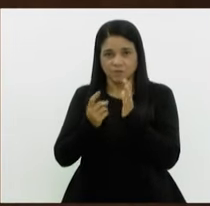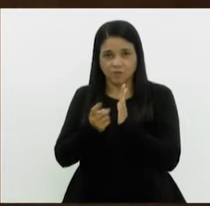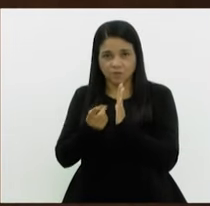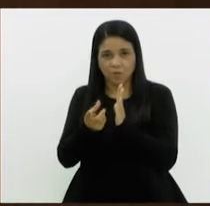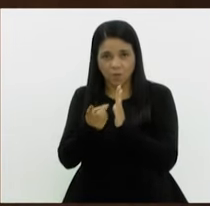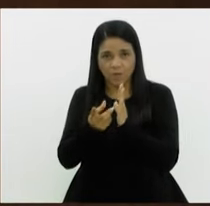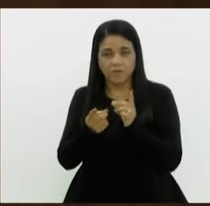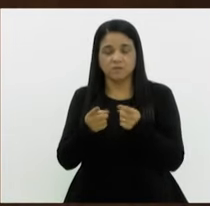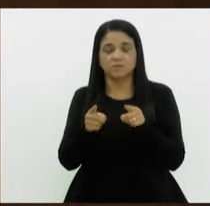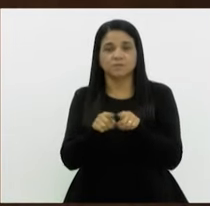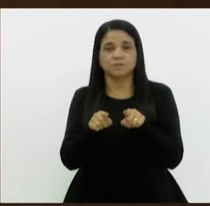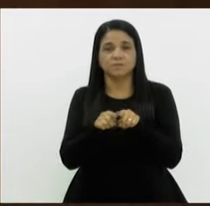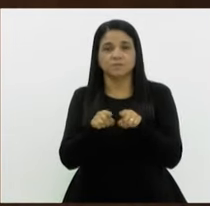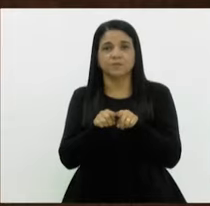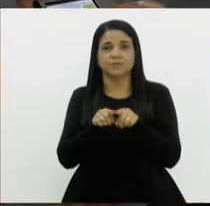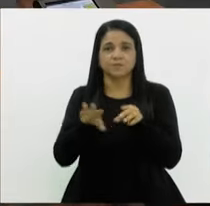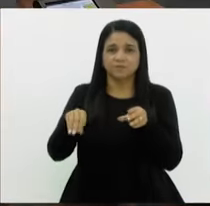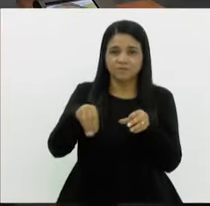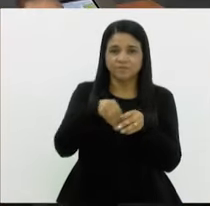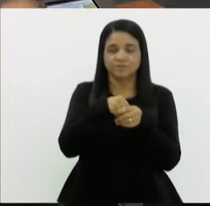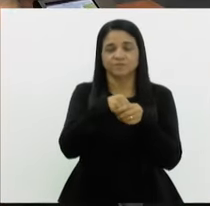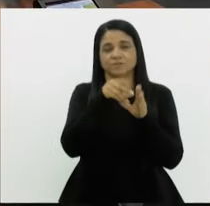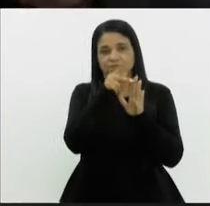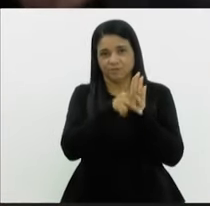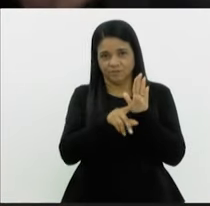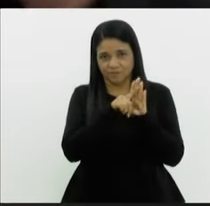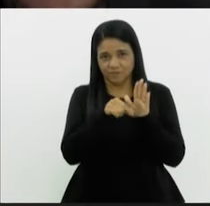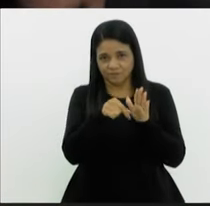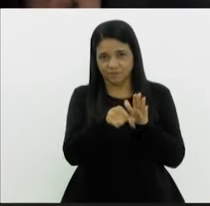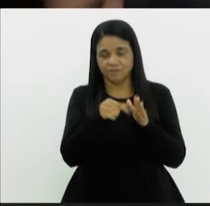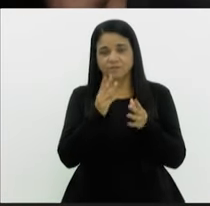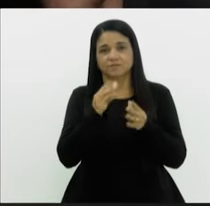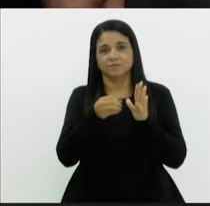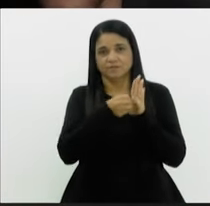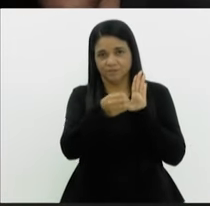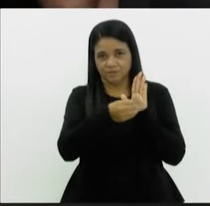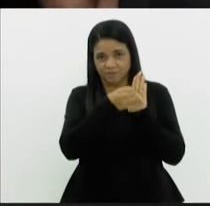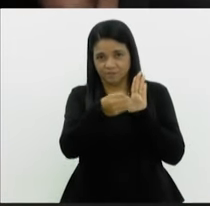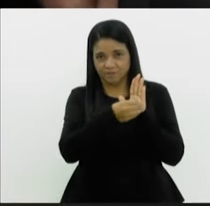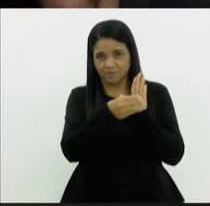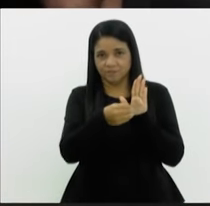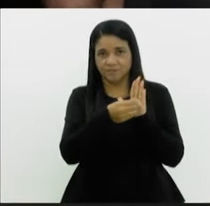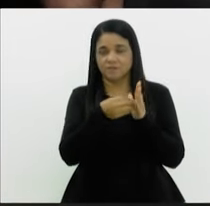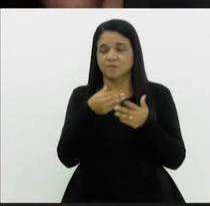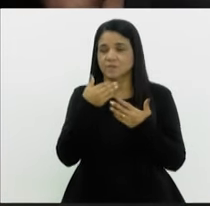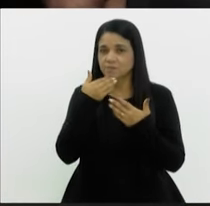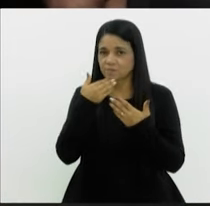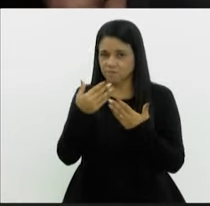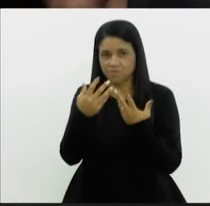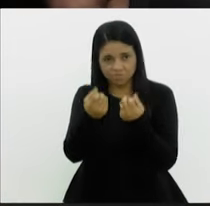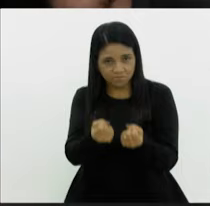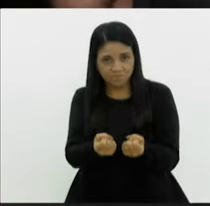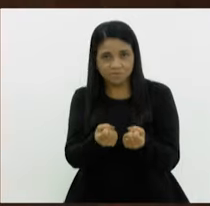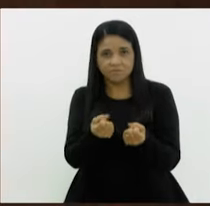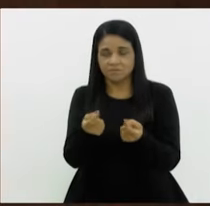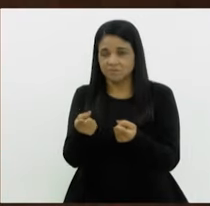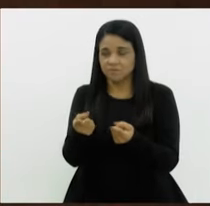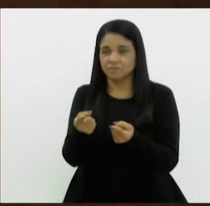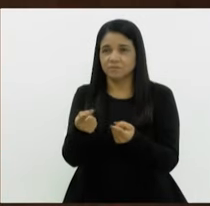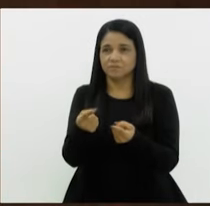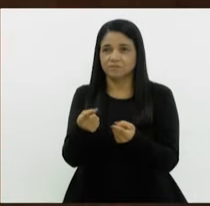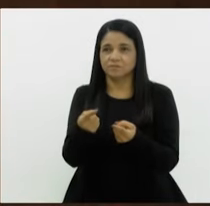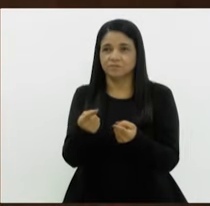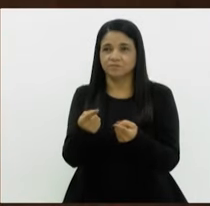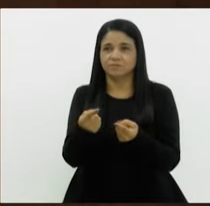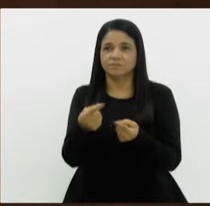projeto. Perfeito. A presidência defere o pedido de Vossa Excelência. Por gentileza, então, já pode... Não só